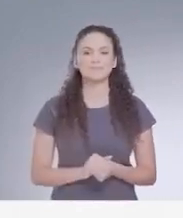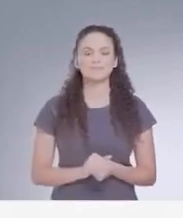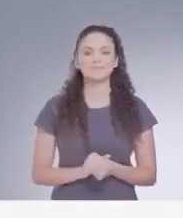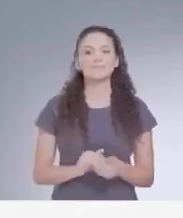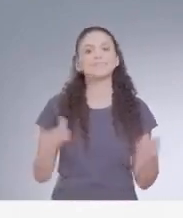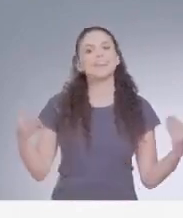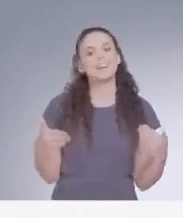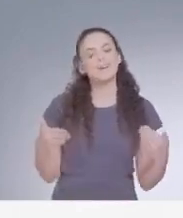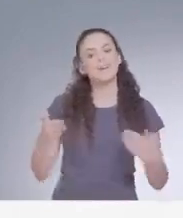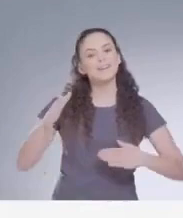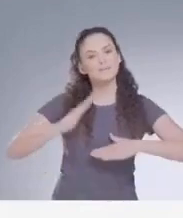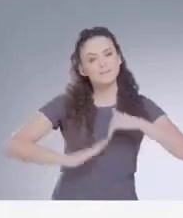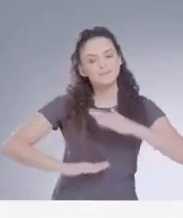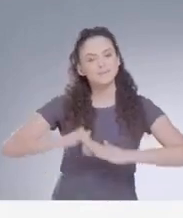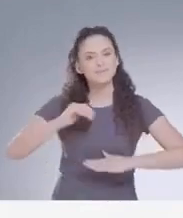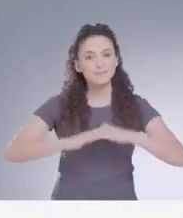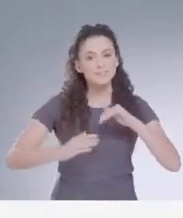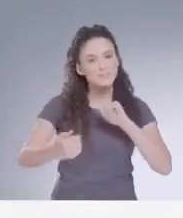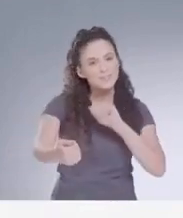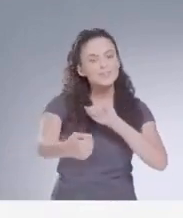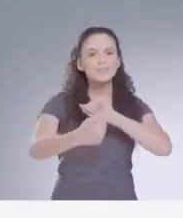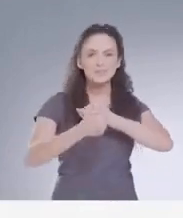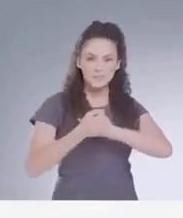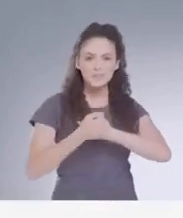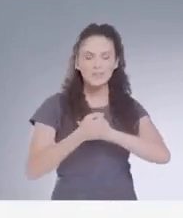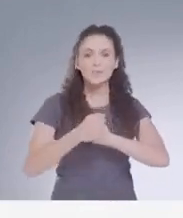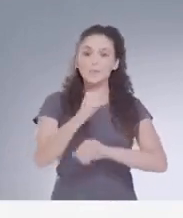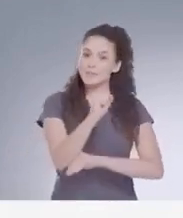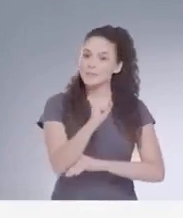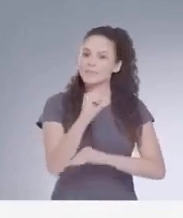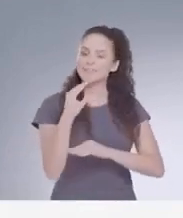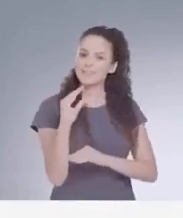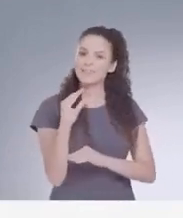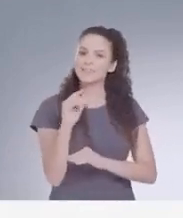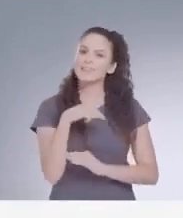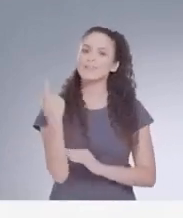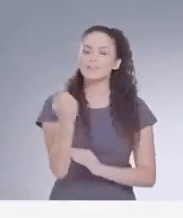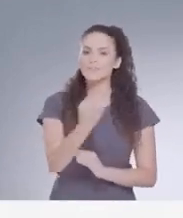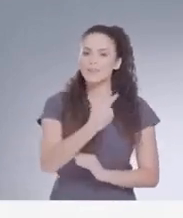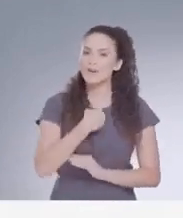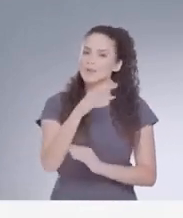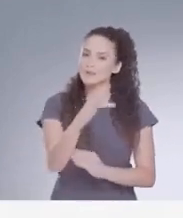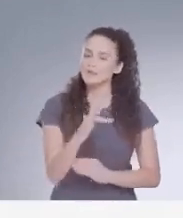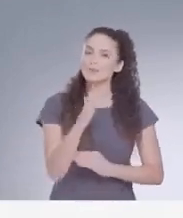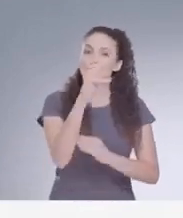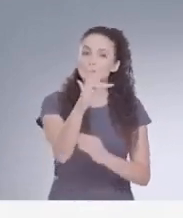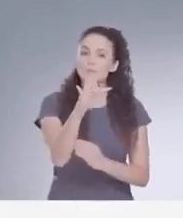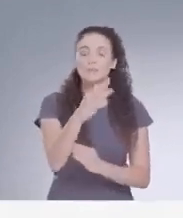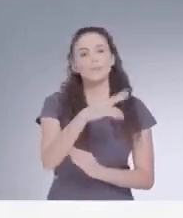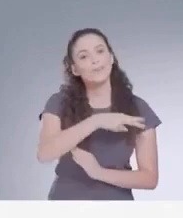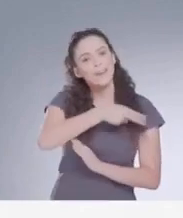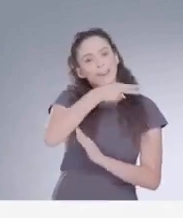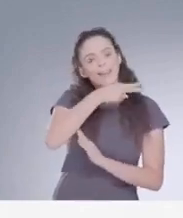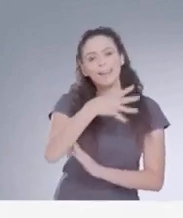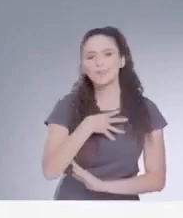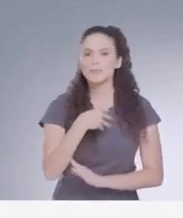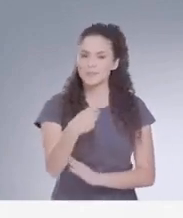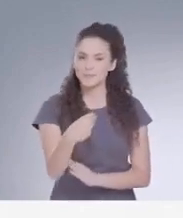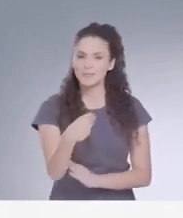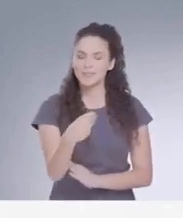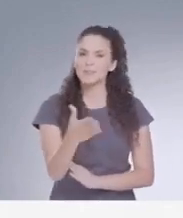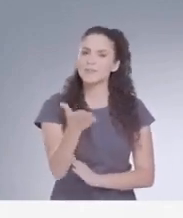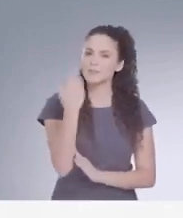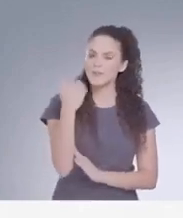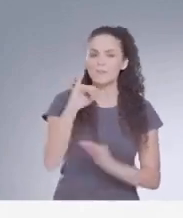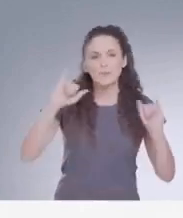quer. Chegou a hora de construirmos todos juntos o estado que queremos para os nossos filhos, nossos netos e o